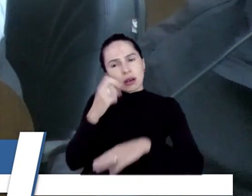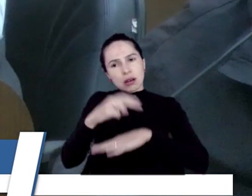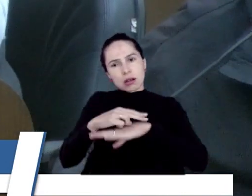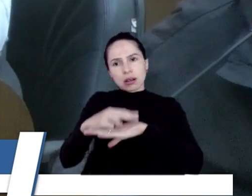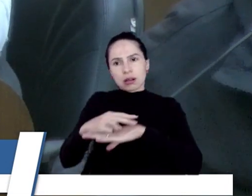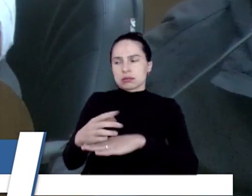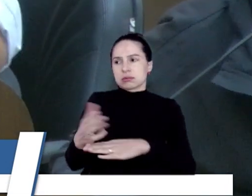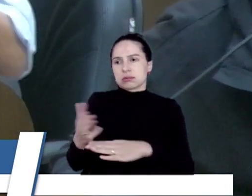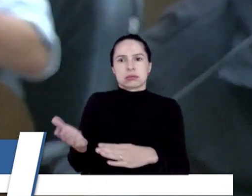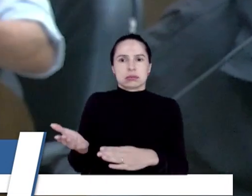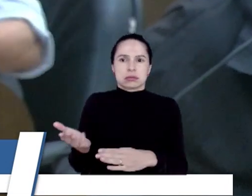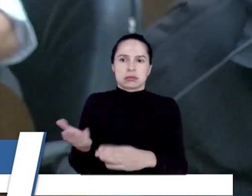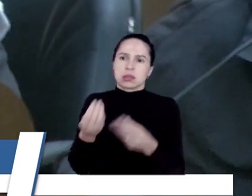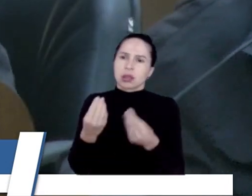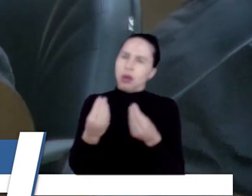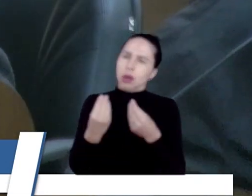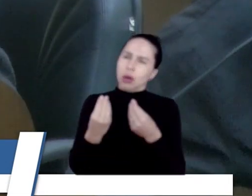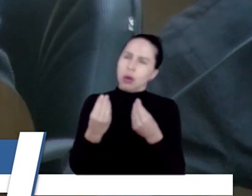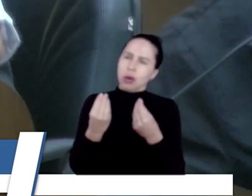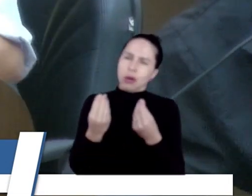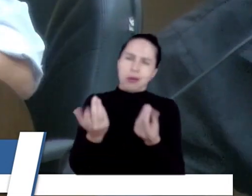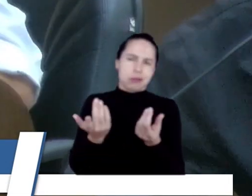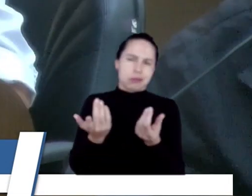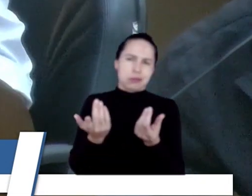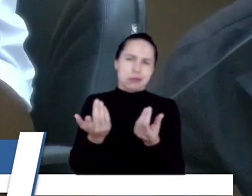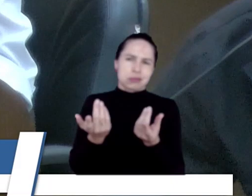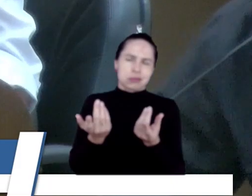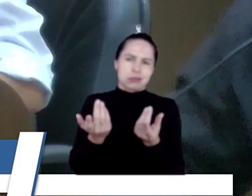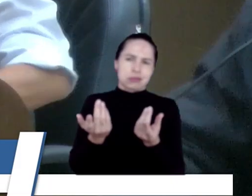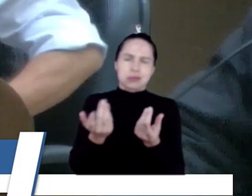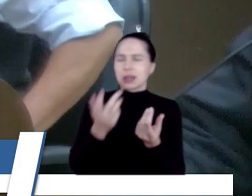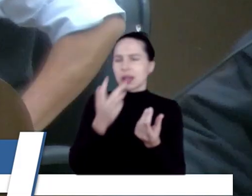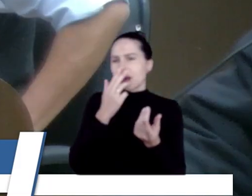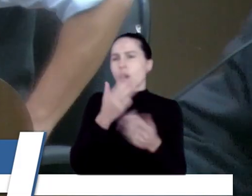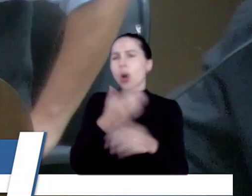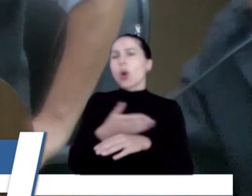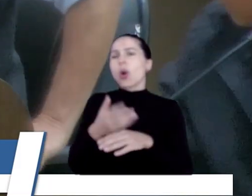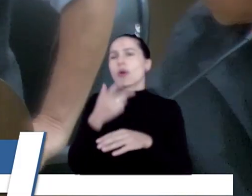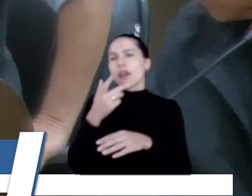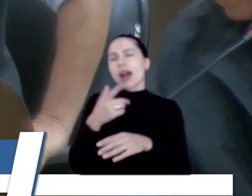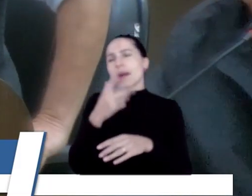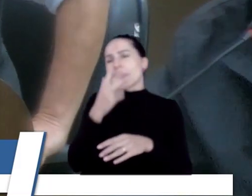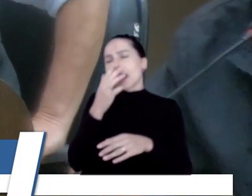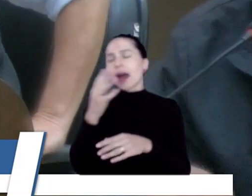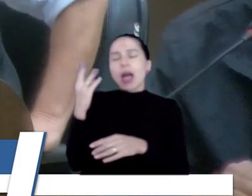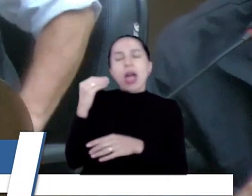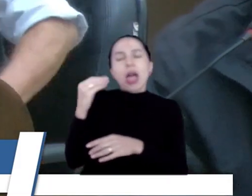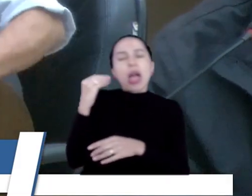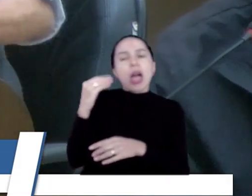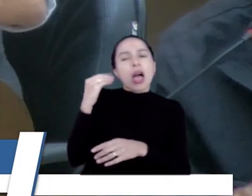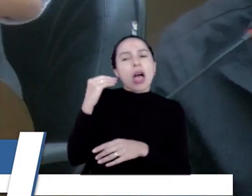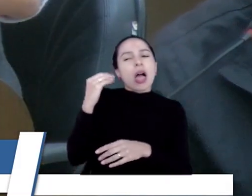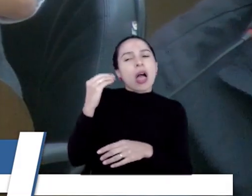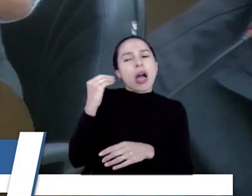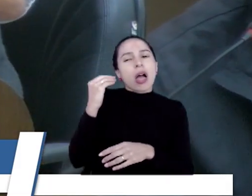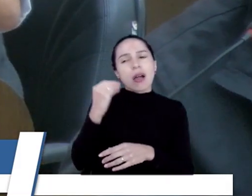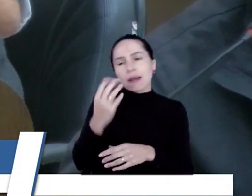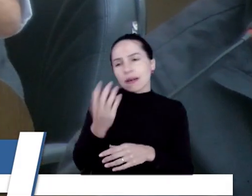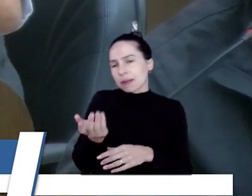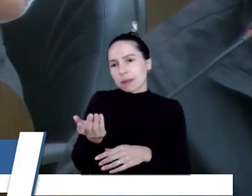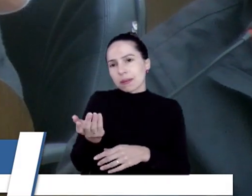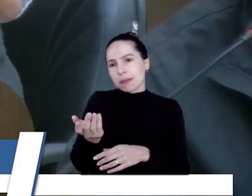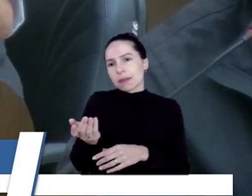Isso aí é conversa, como diz o ditado popular, conversa para boi dormir. Você está entendendo?